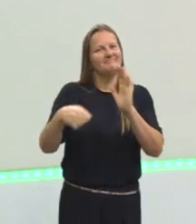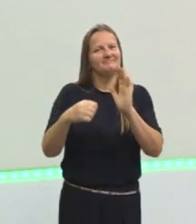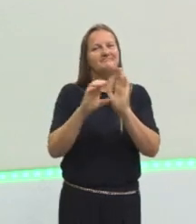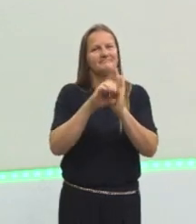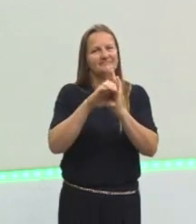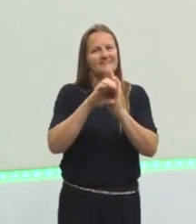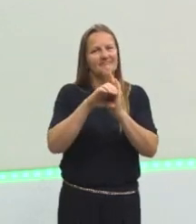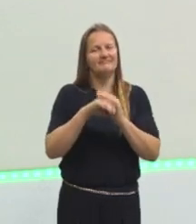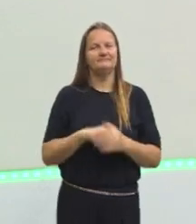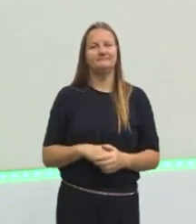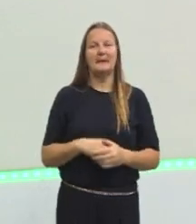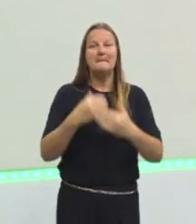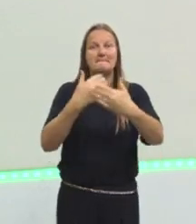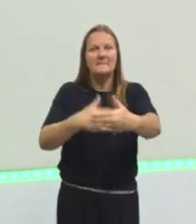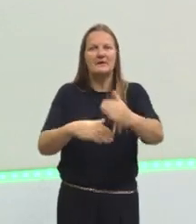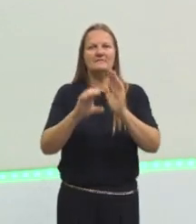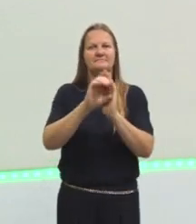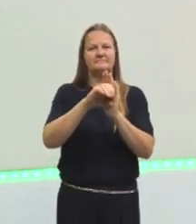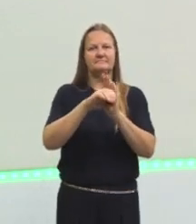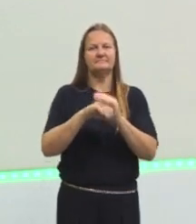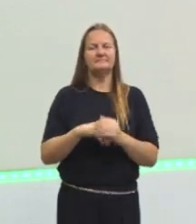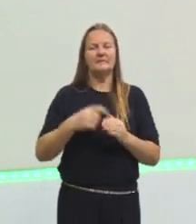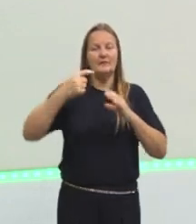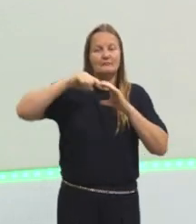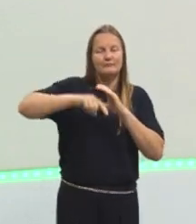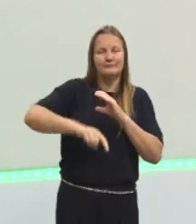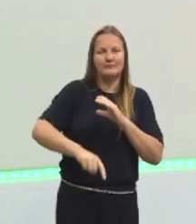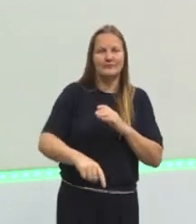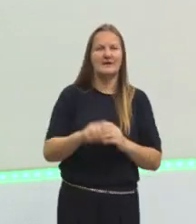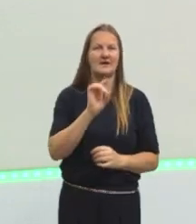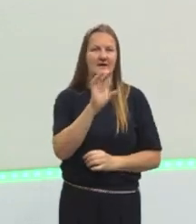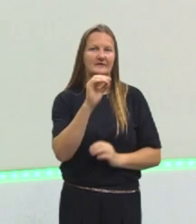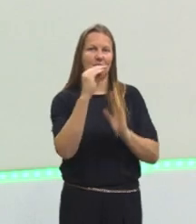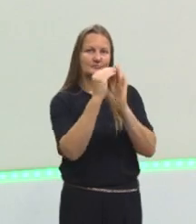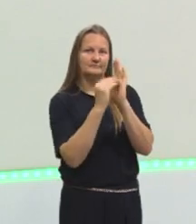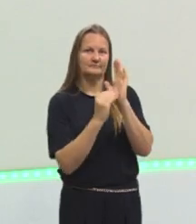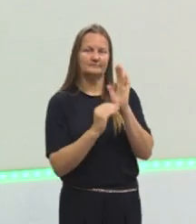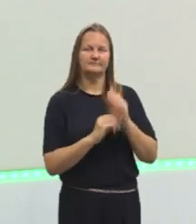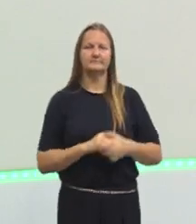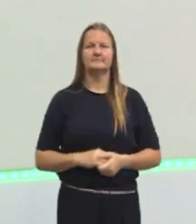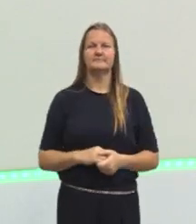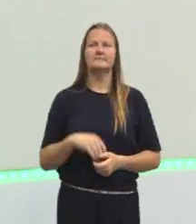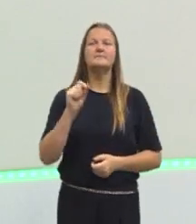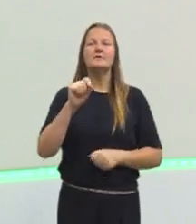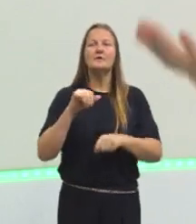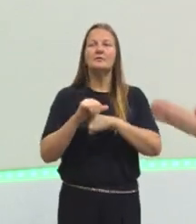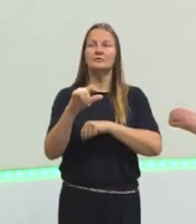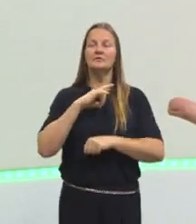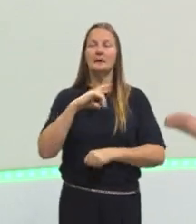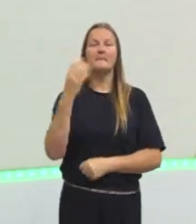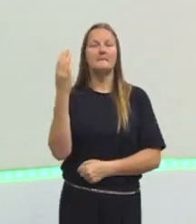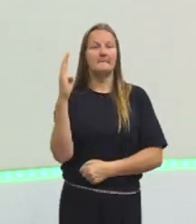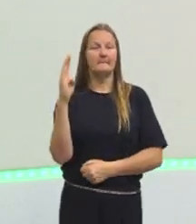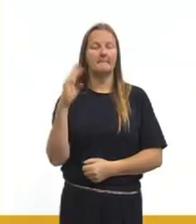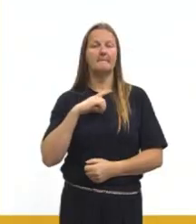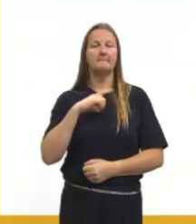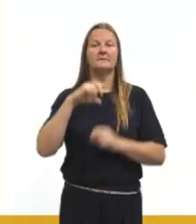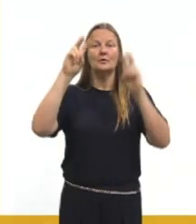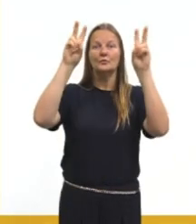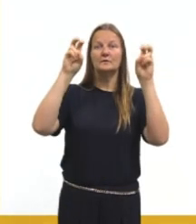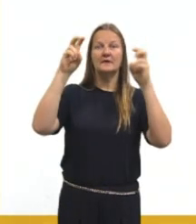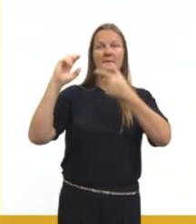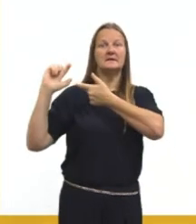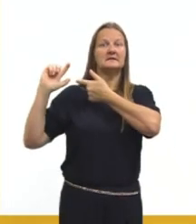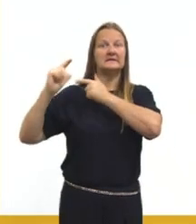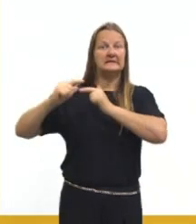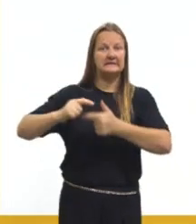conceitual tinha que lembrar a fundo de cada um dos conteúdos e o que que aconteceu assim como biologia os temas tradicionais